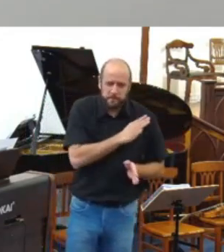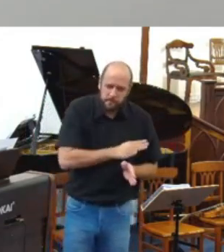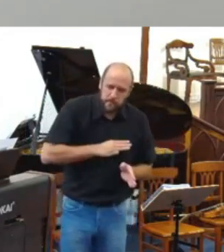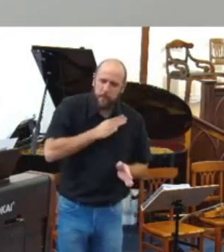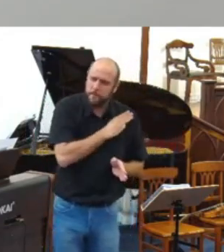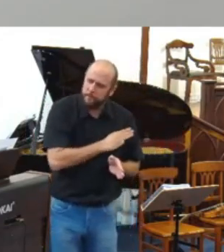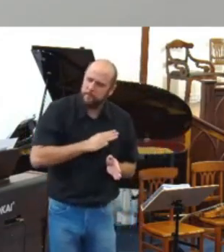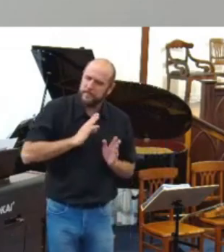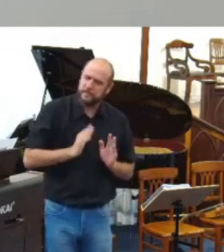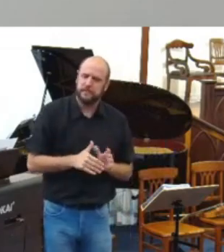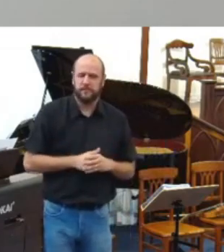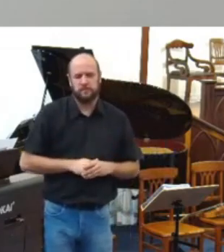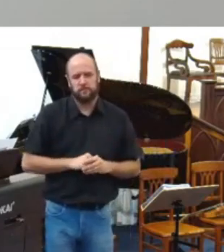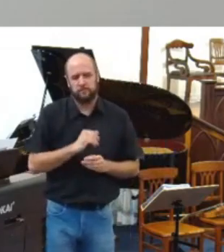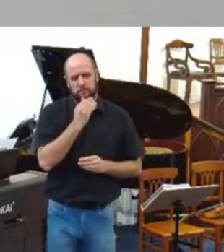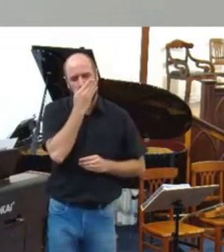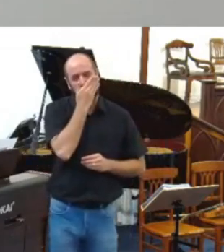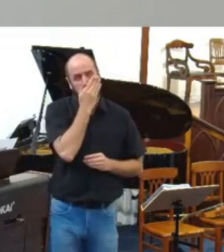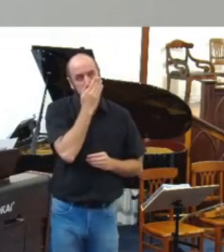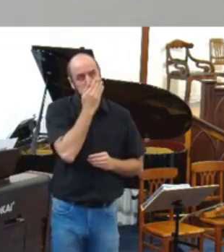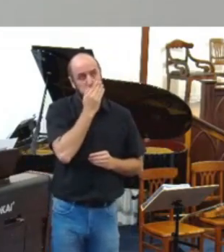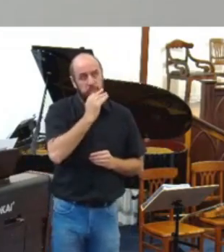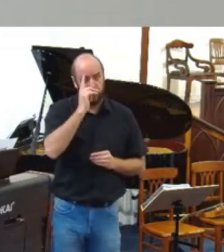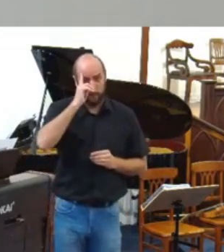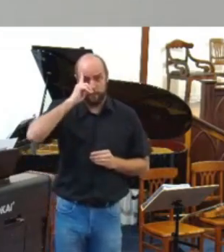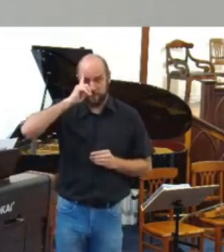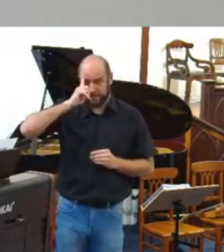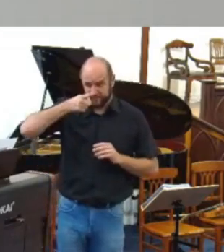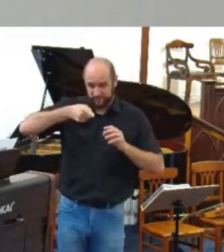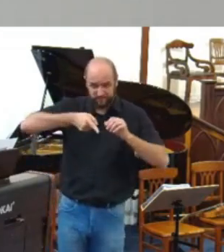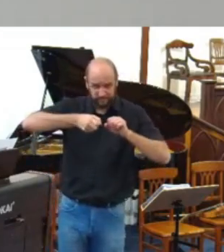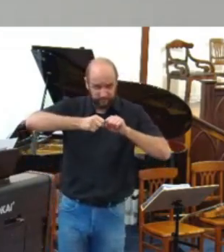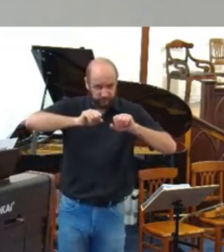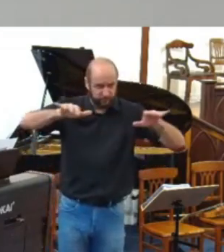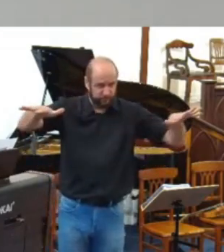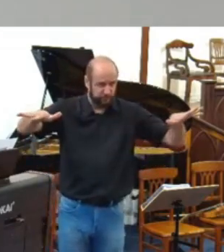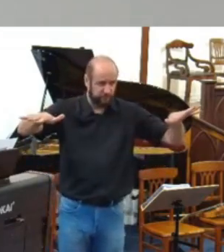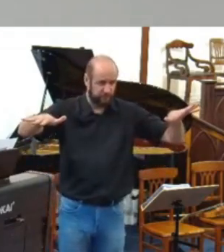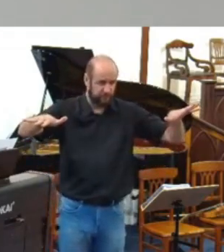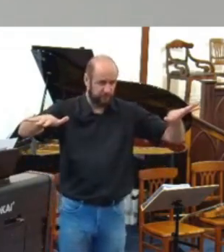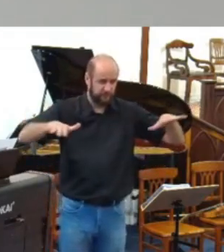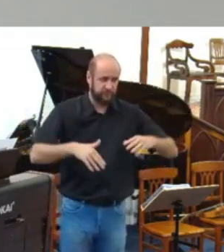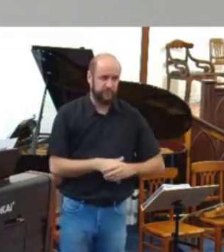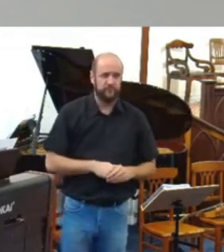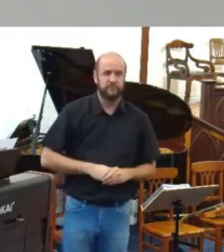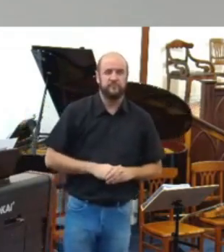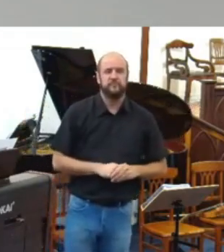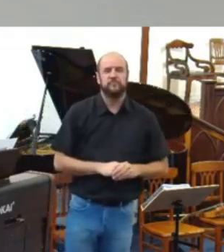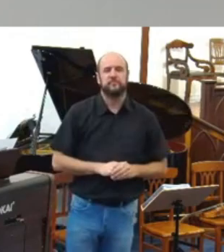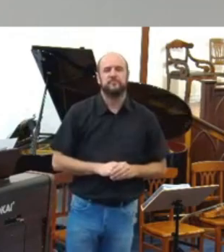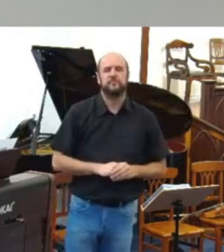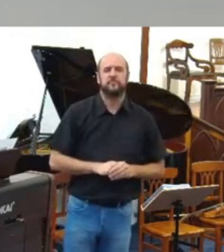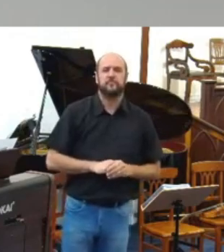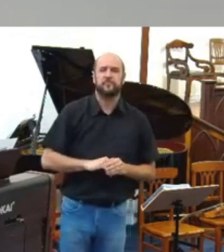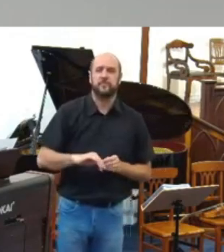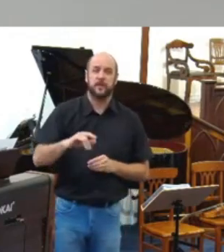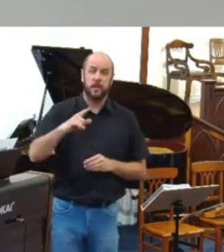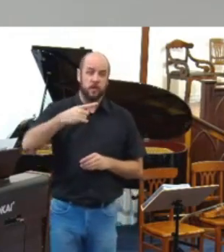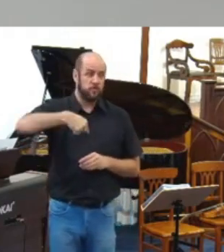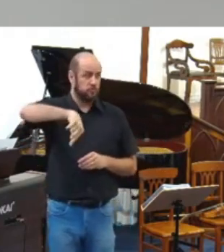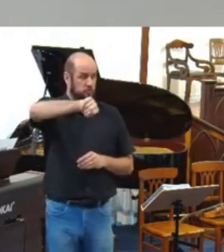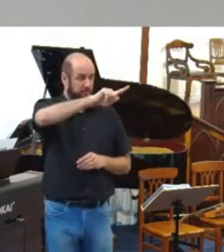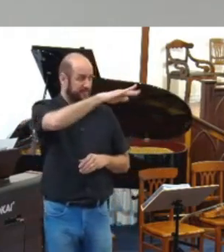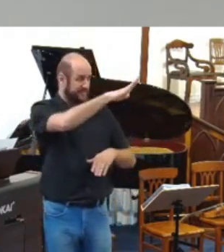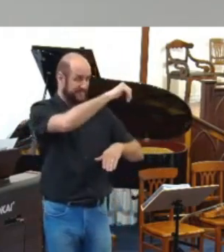missão foi dada. Aqui o envio foi decretado. Nós fomos chamados